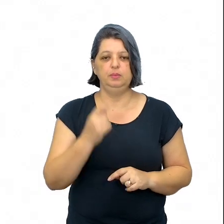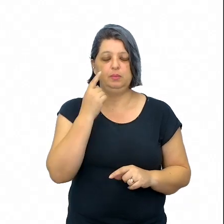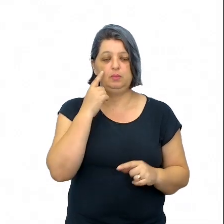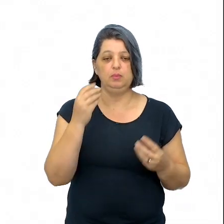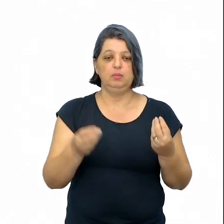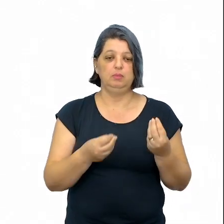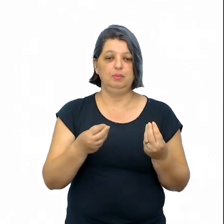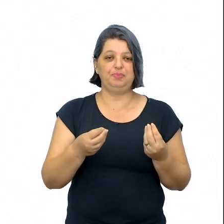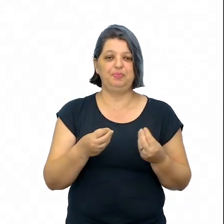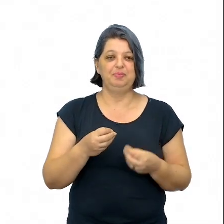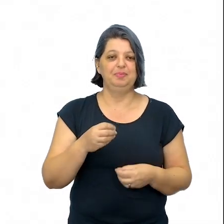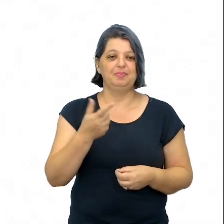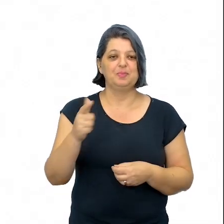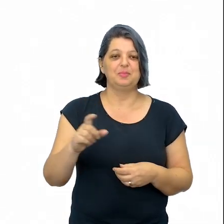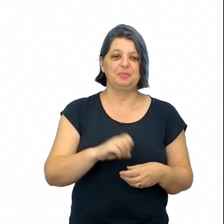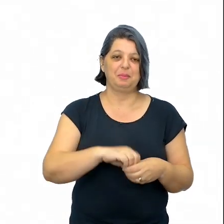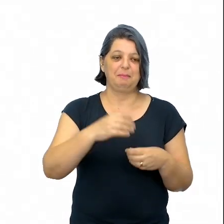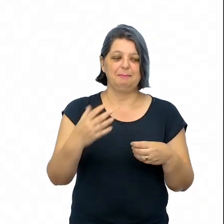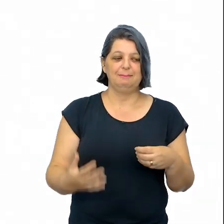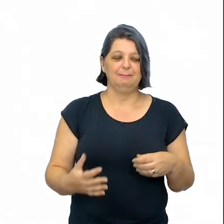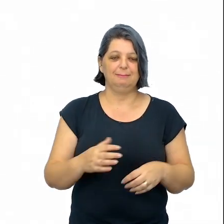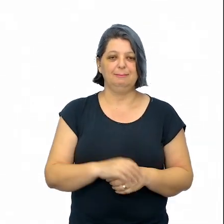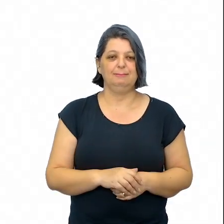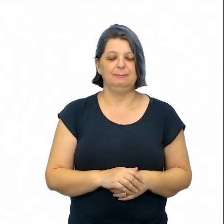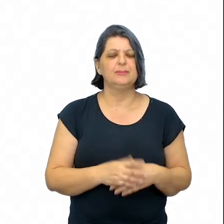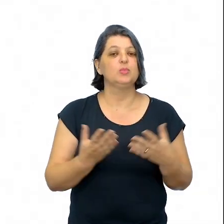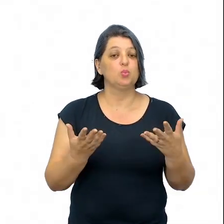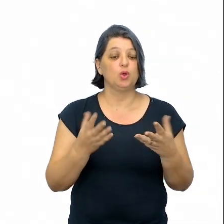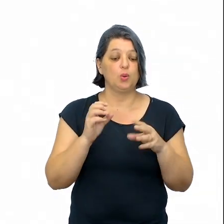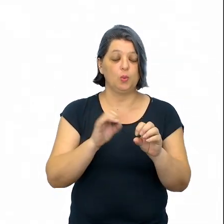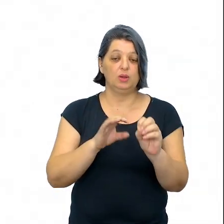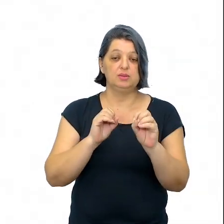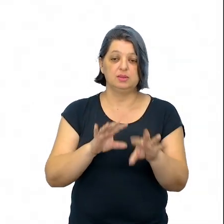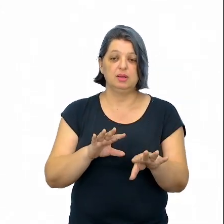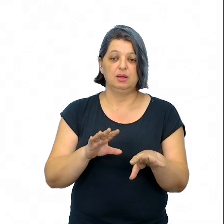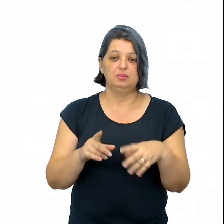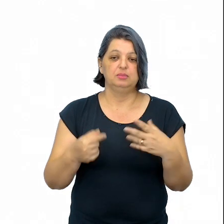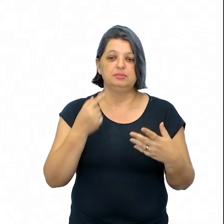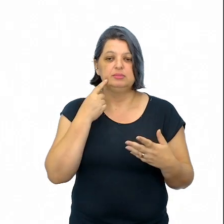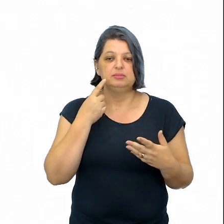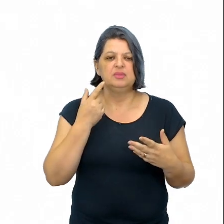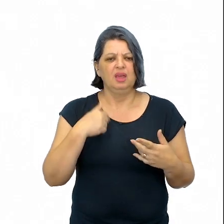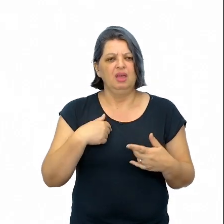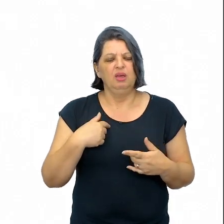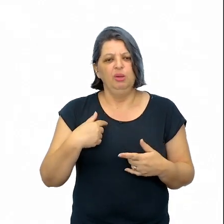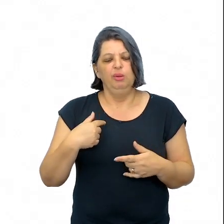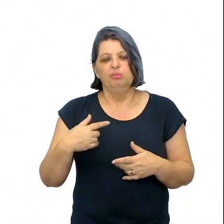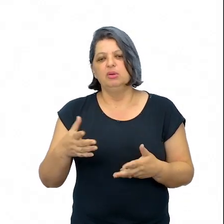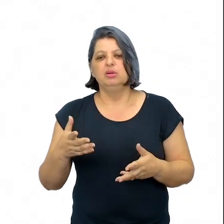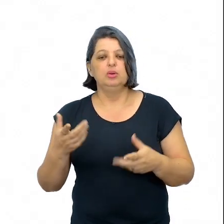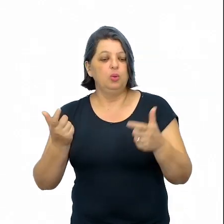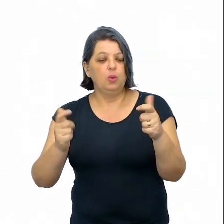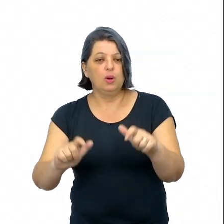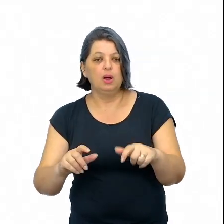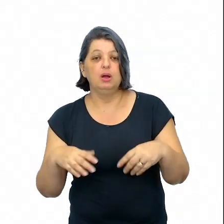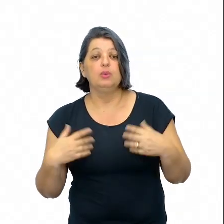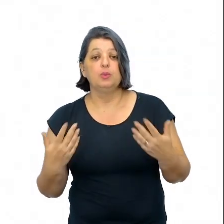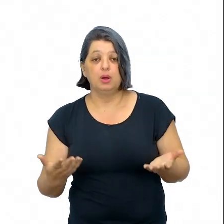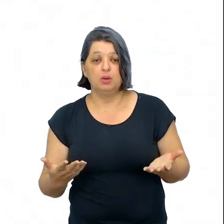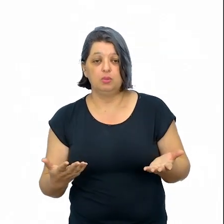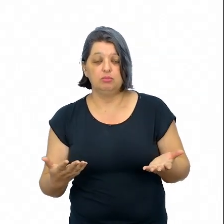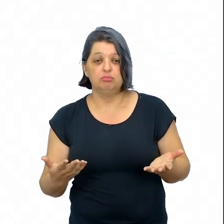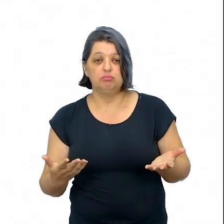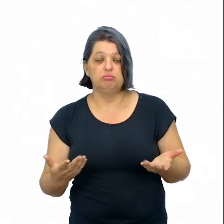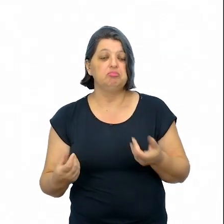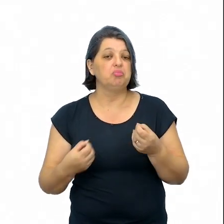com outros conteúdos mais tarde. Então, quando eu estou ensinando, eu tenho que falar, bom, eu estou saindo daqui, para onde eu vou? Qual que é o caminho